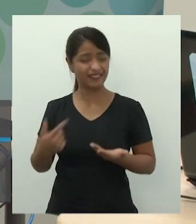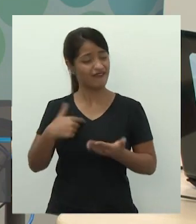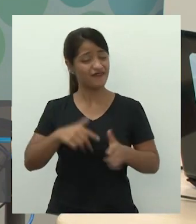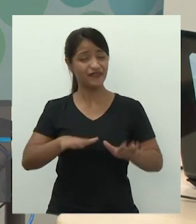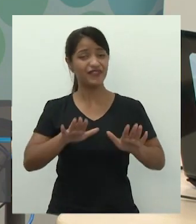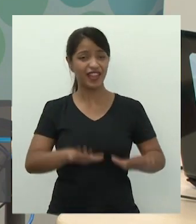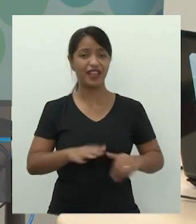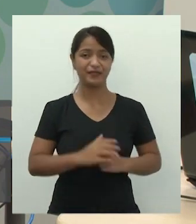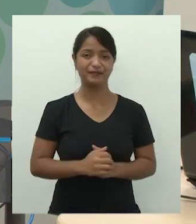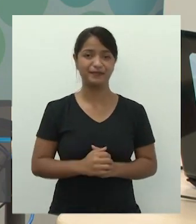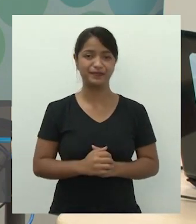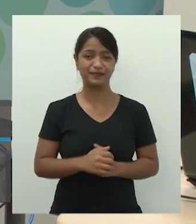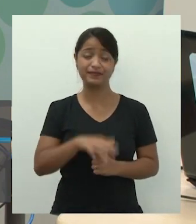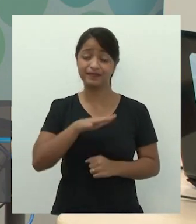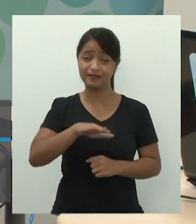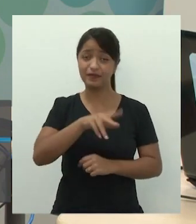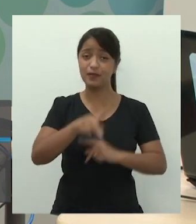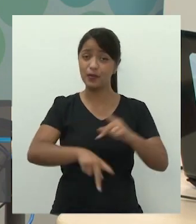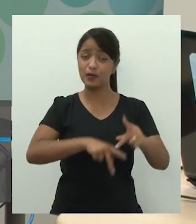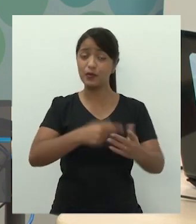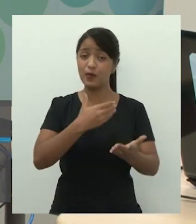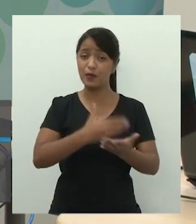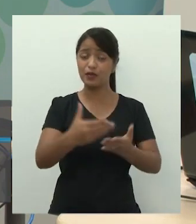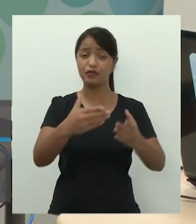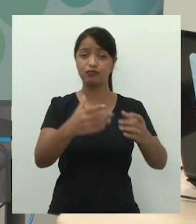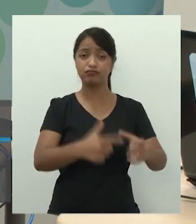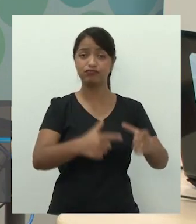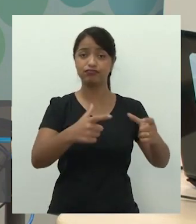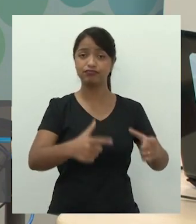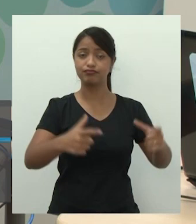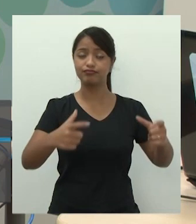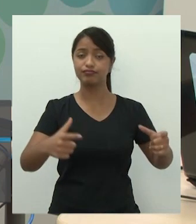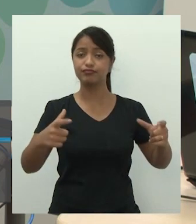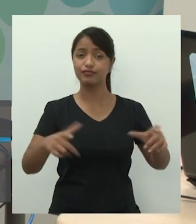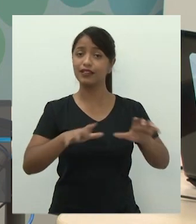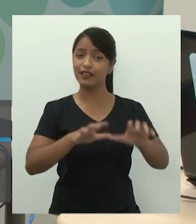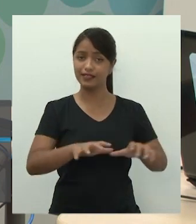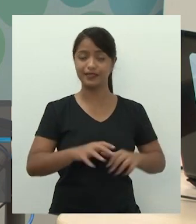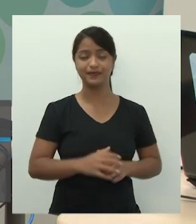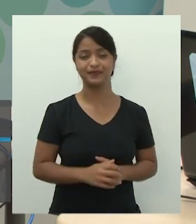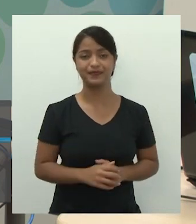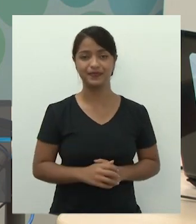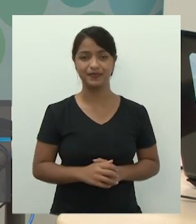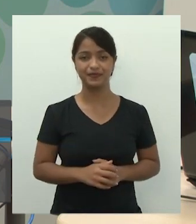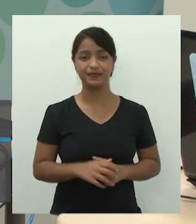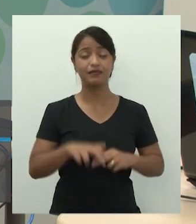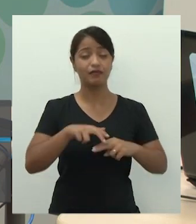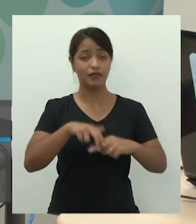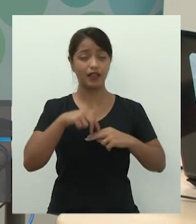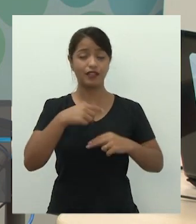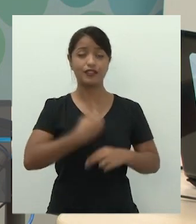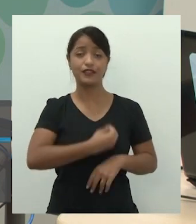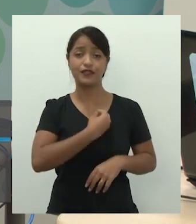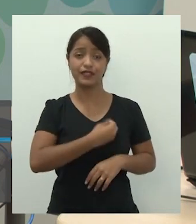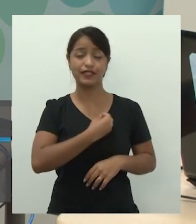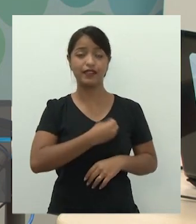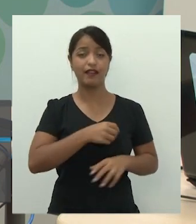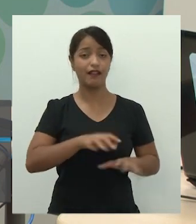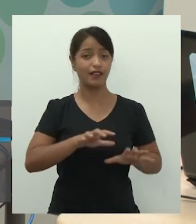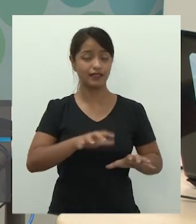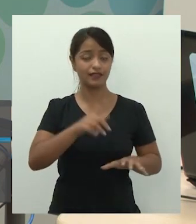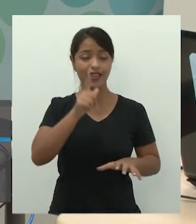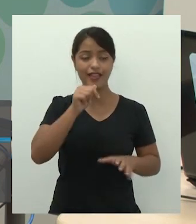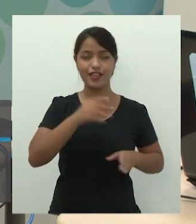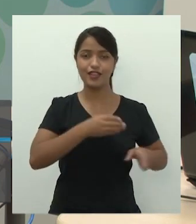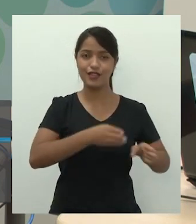as civilizações começam a se consolidar, o sedentarismo começa a se consolidar como um estilo de vida predominante,